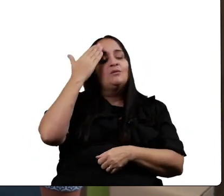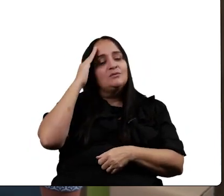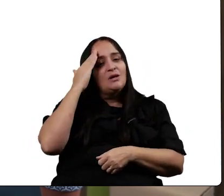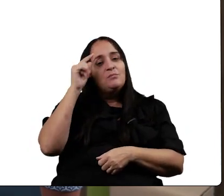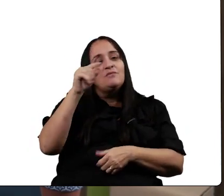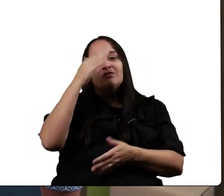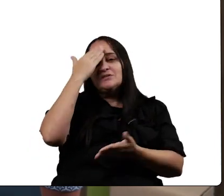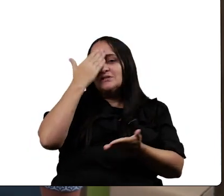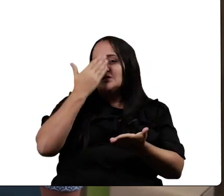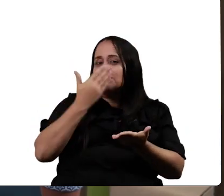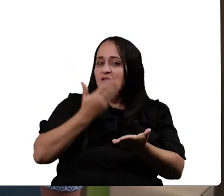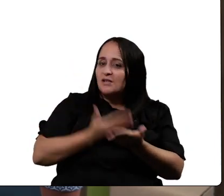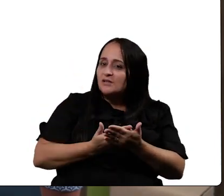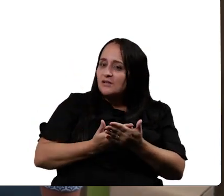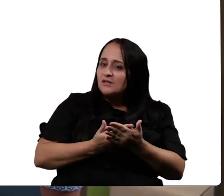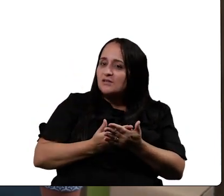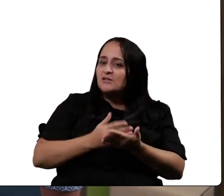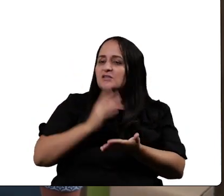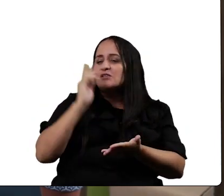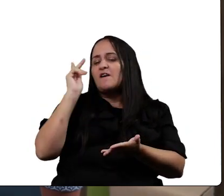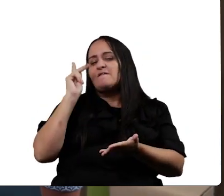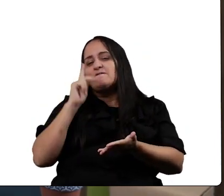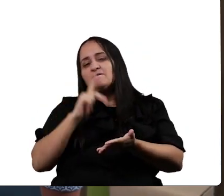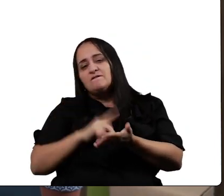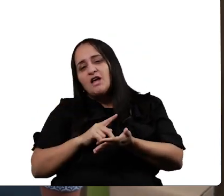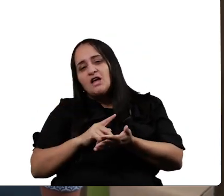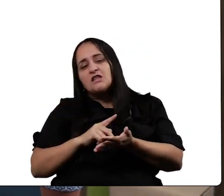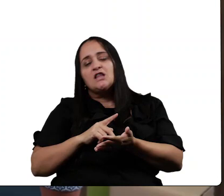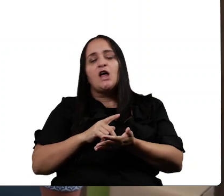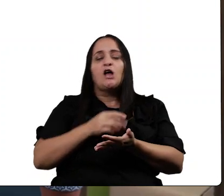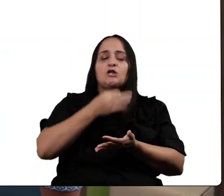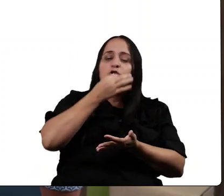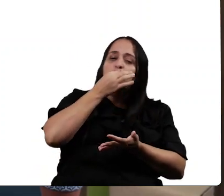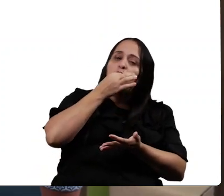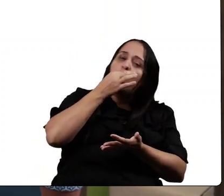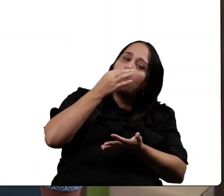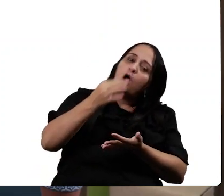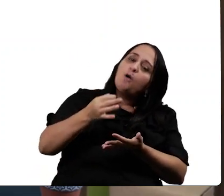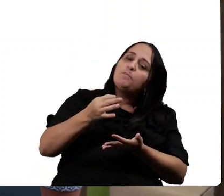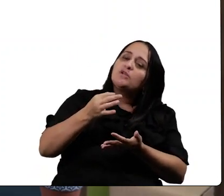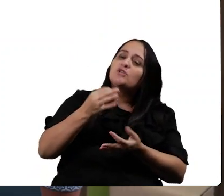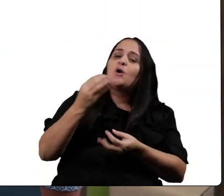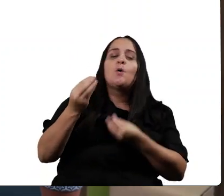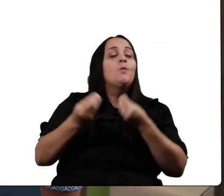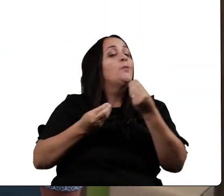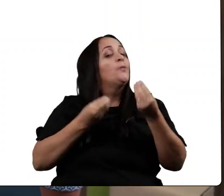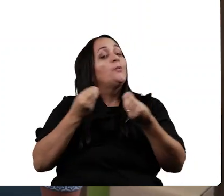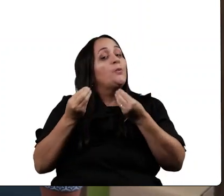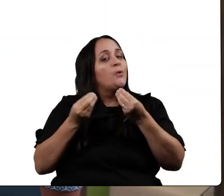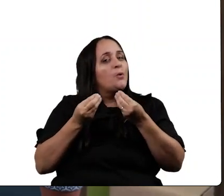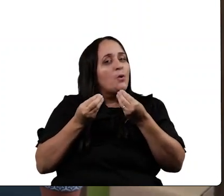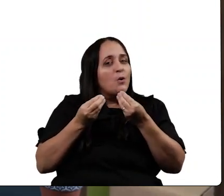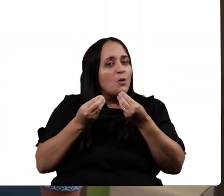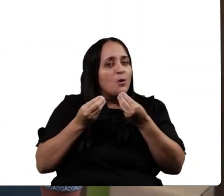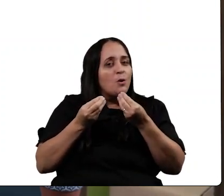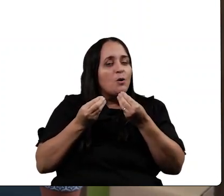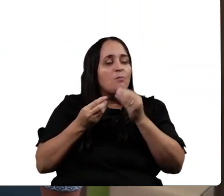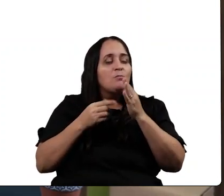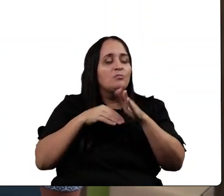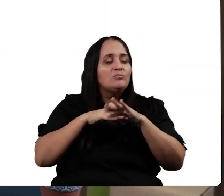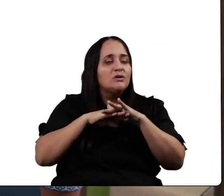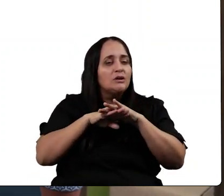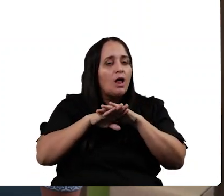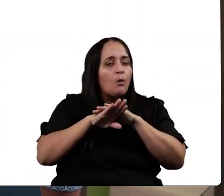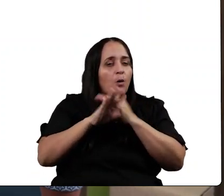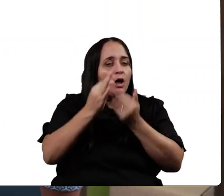o que é fato, o que é opinião e como isso está lá escondido ou